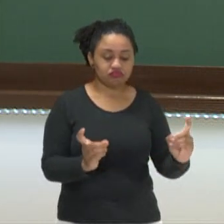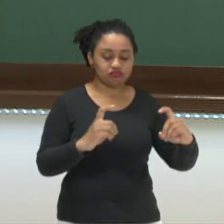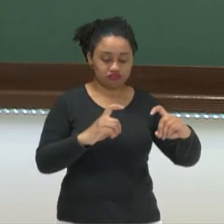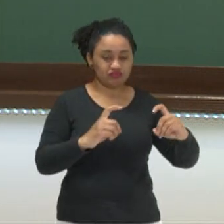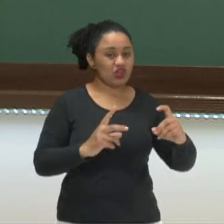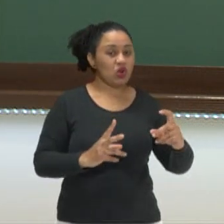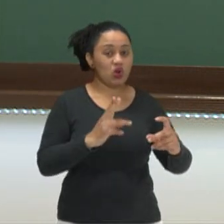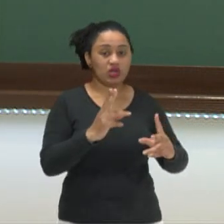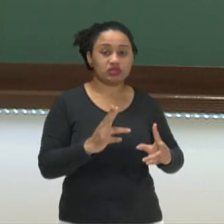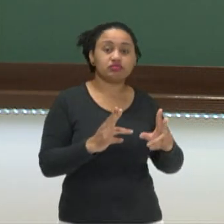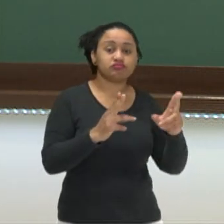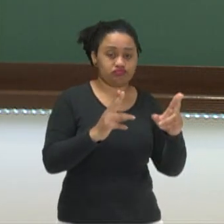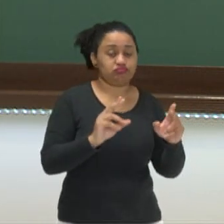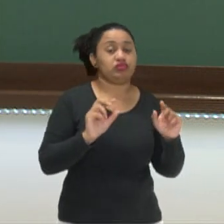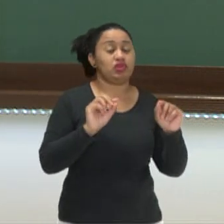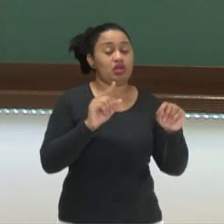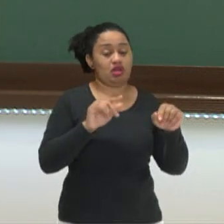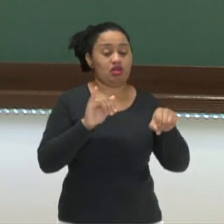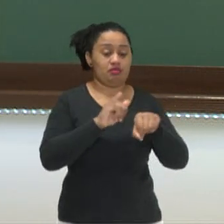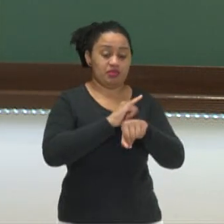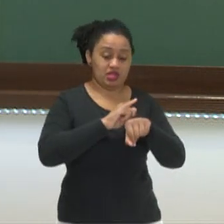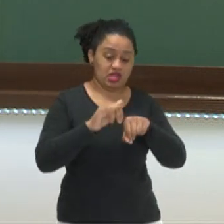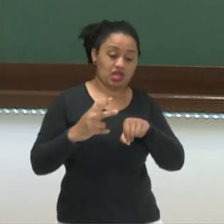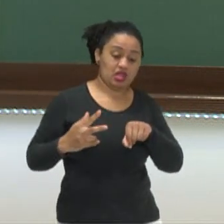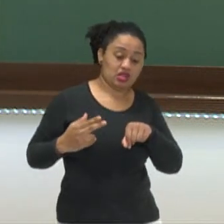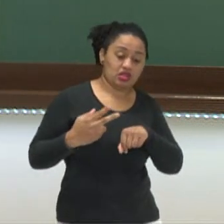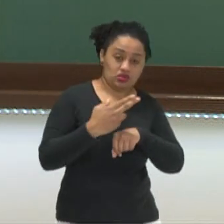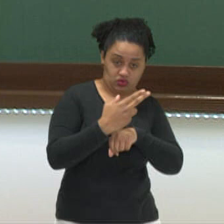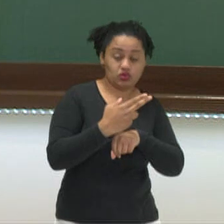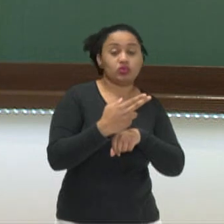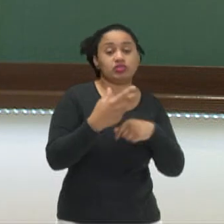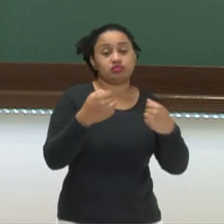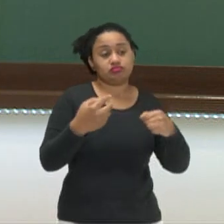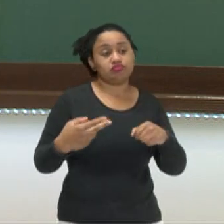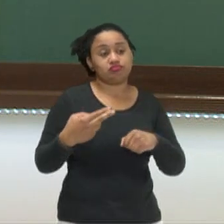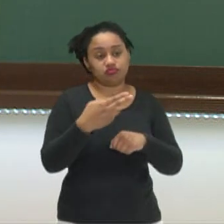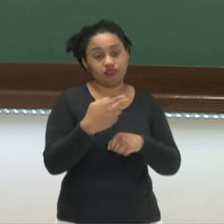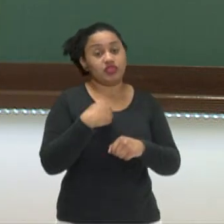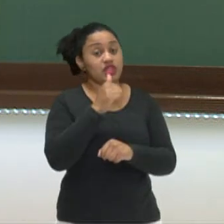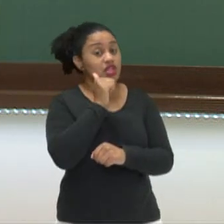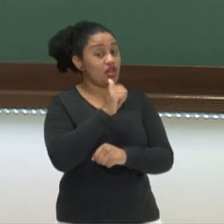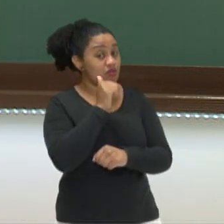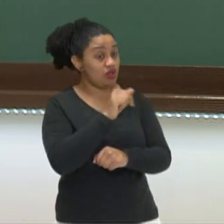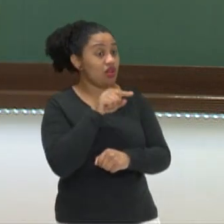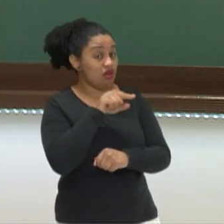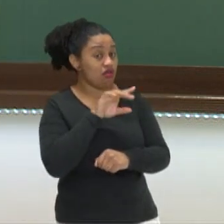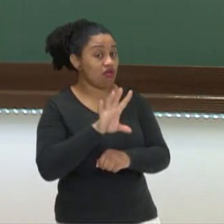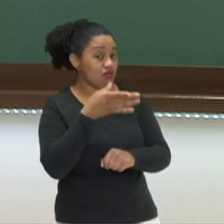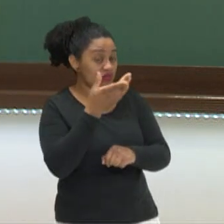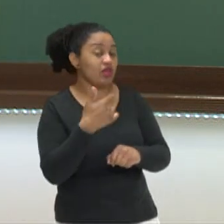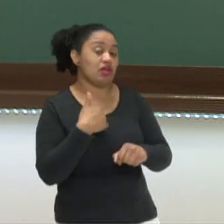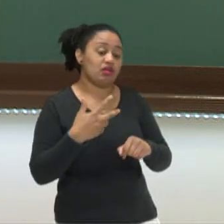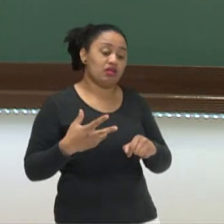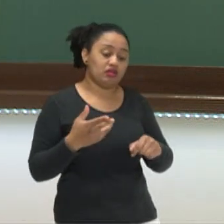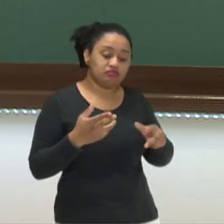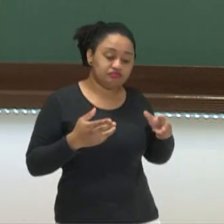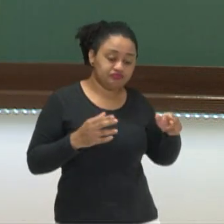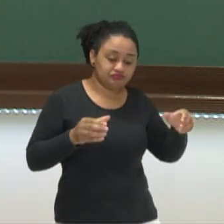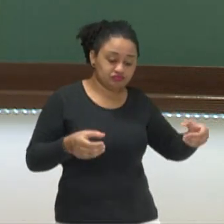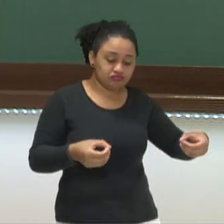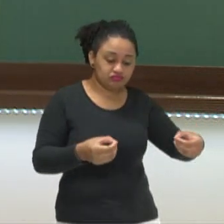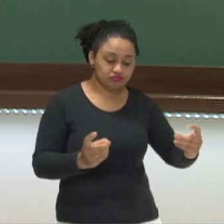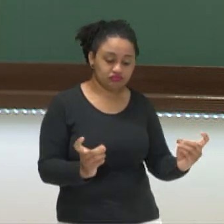de tubas uterinas, é um método cirúrgico, tá? Então, na mulher, né? Onde são cortadas